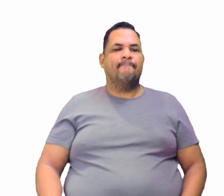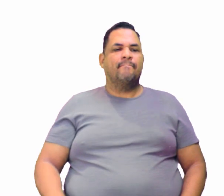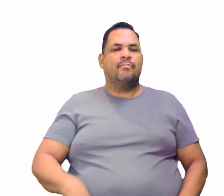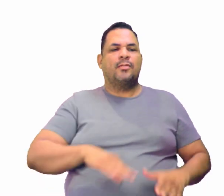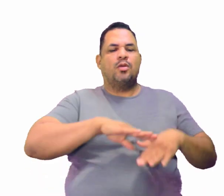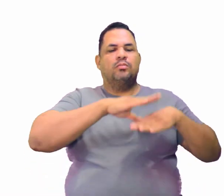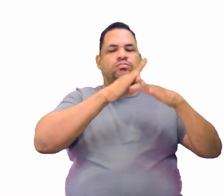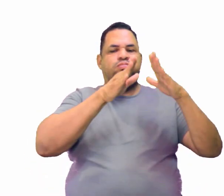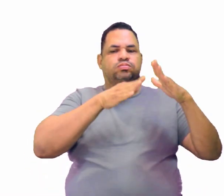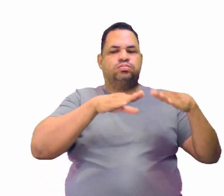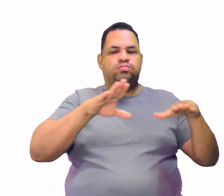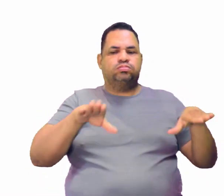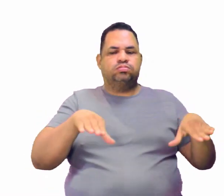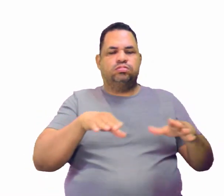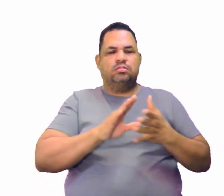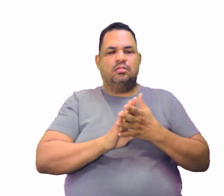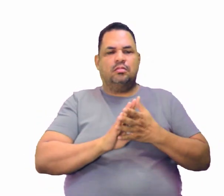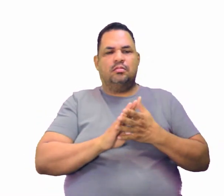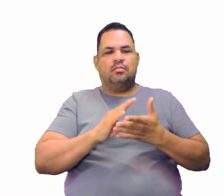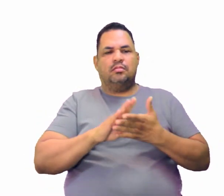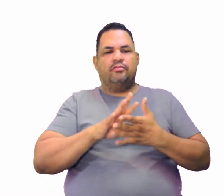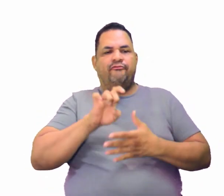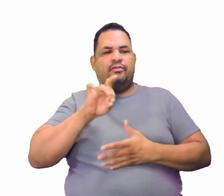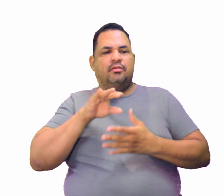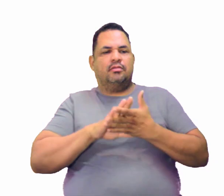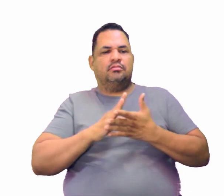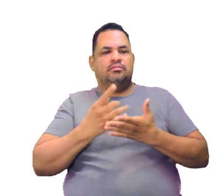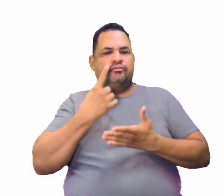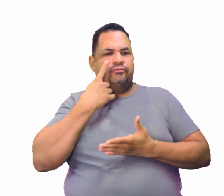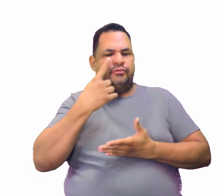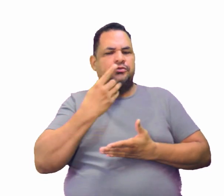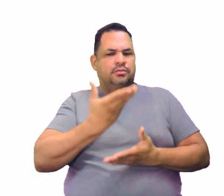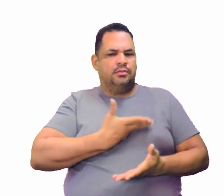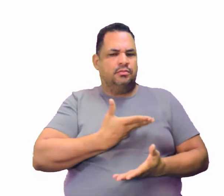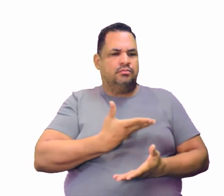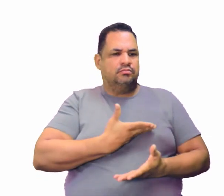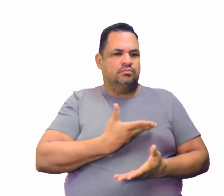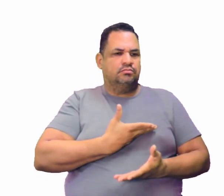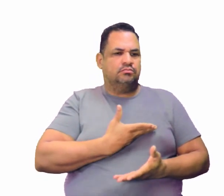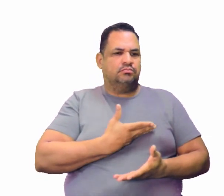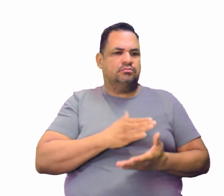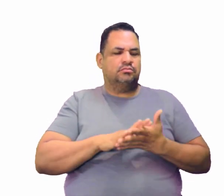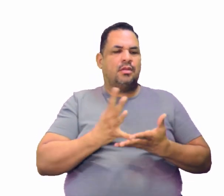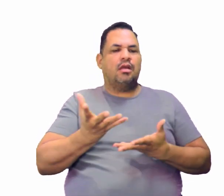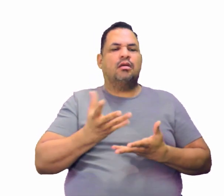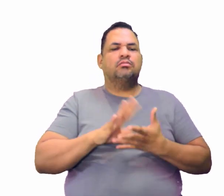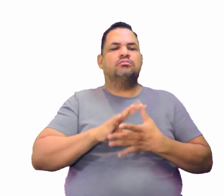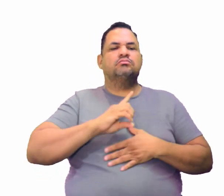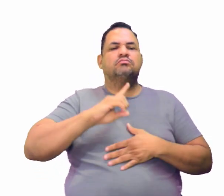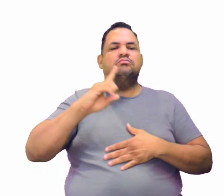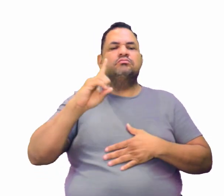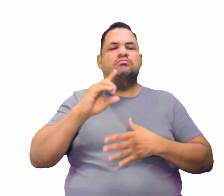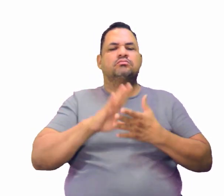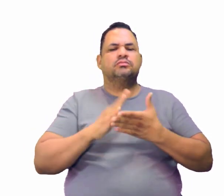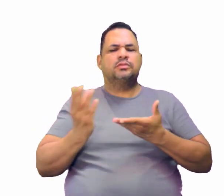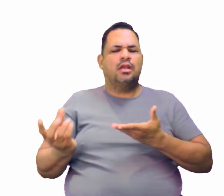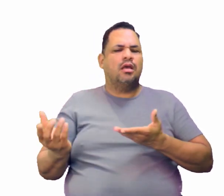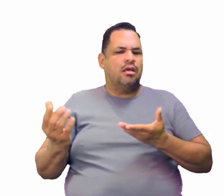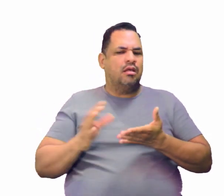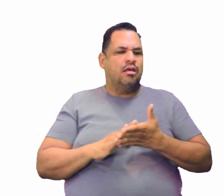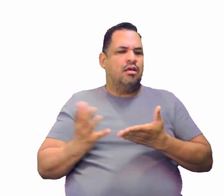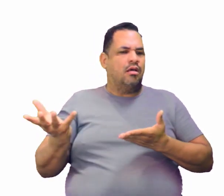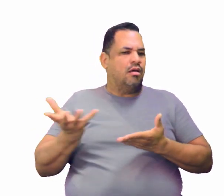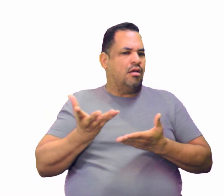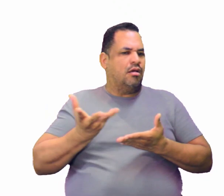Ondas do mar de Vigo, acaso viste meu amigo? Queira Deus que ele venha cedo,